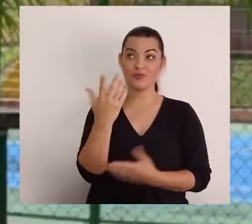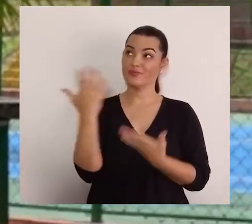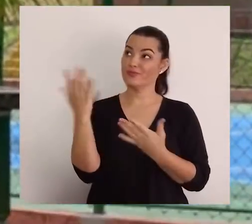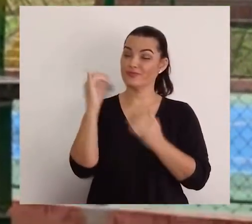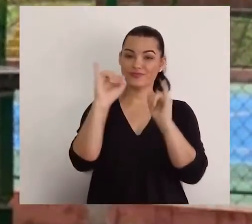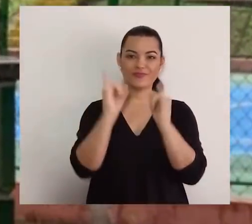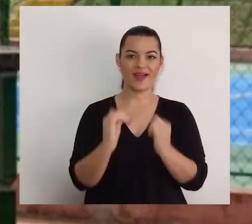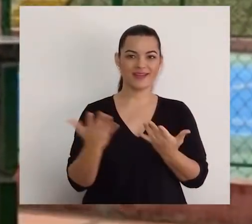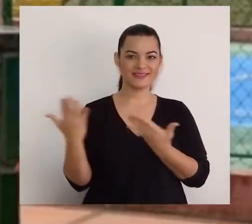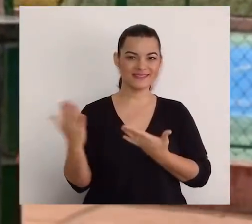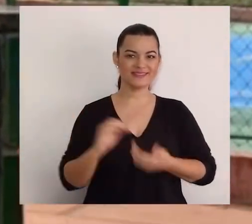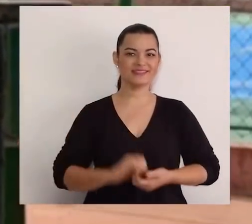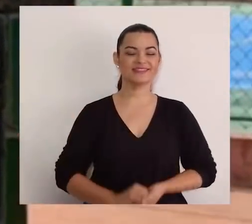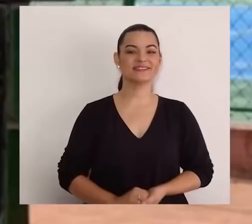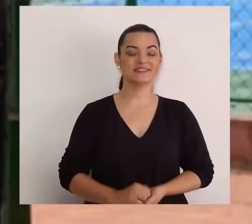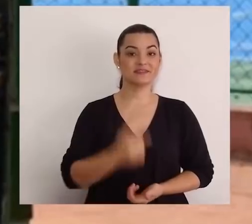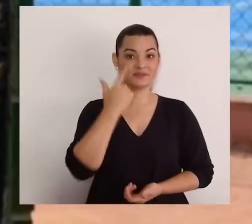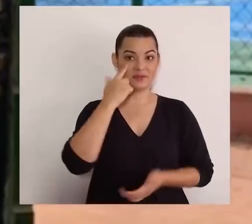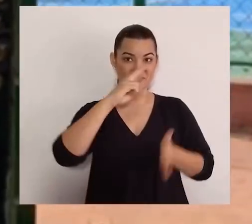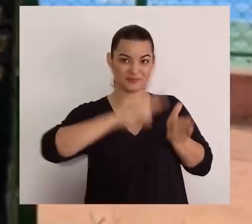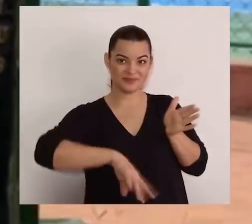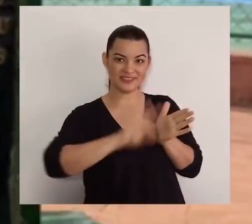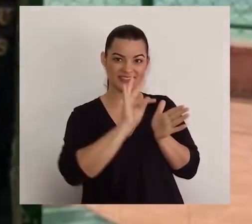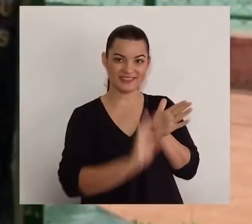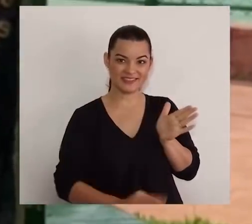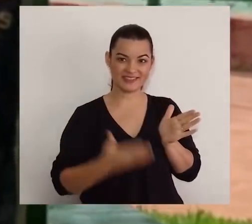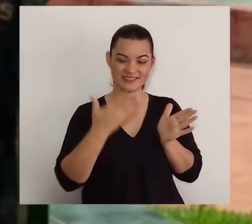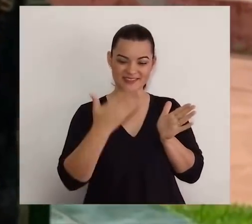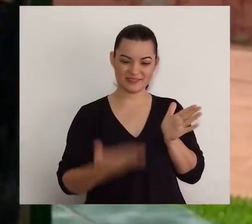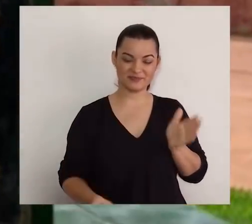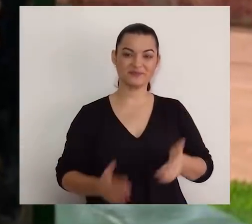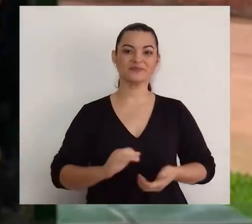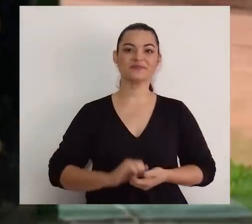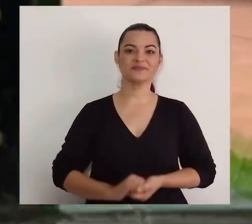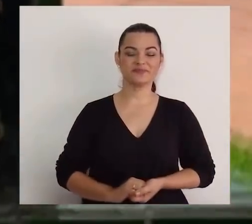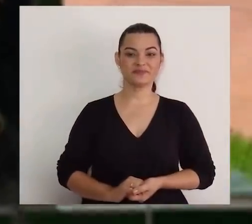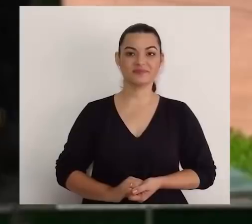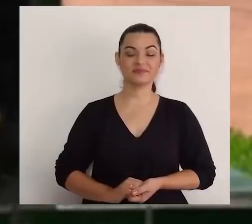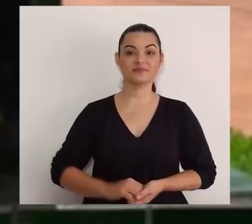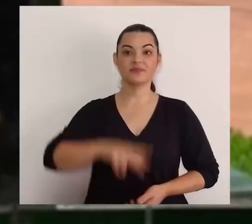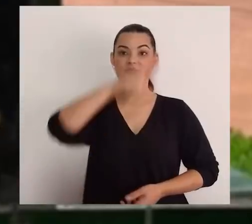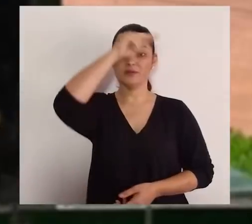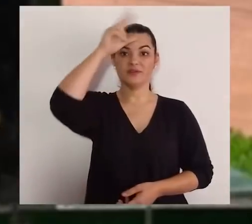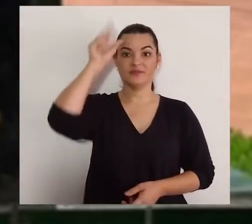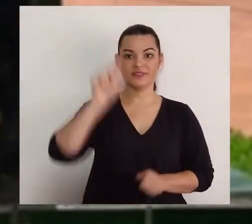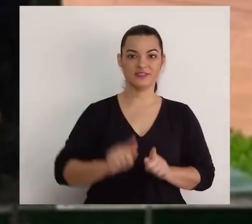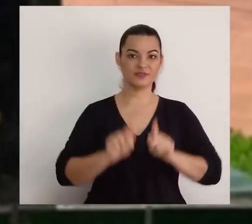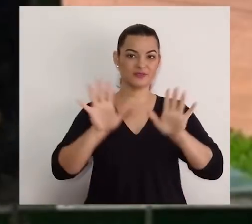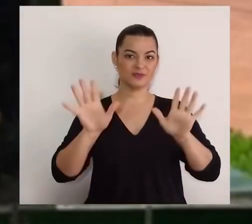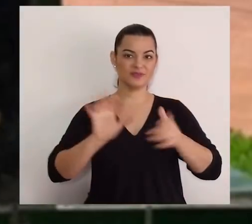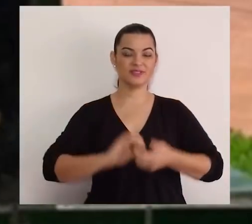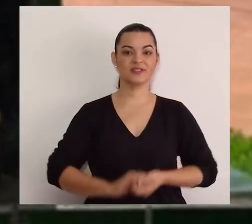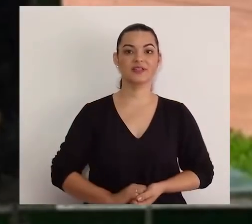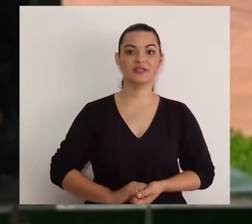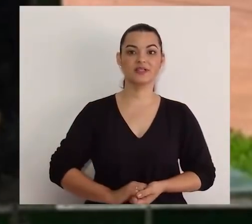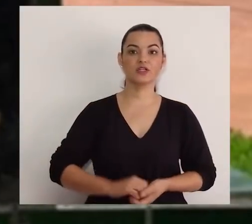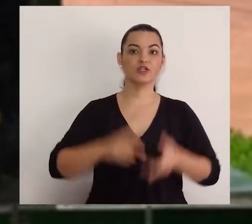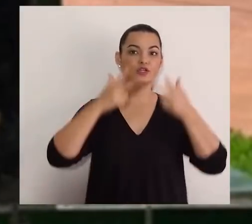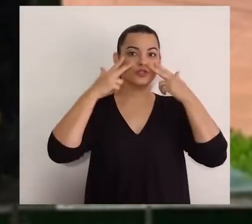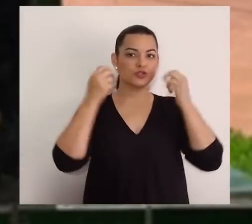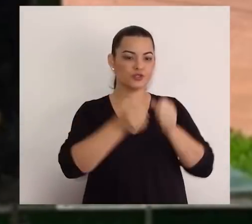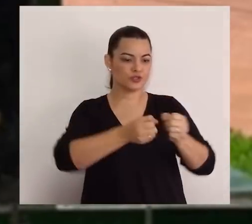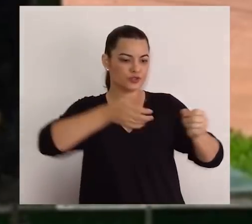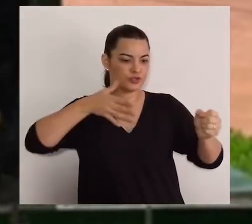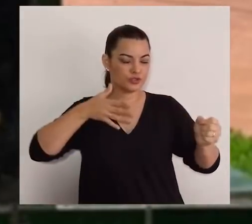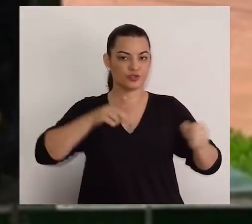esse monumento. Vamos ler o que está escrito. Prefeitura de Guarulhos. Índio